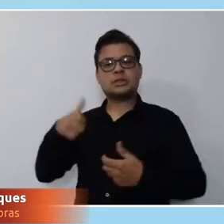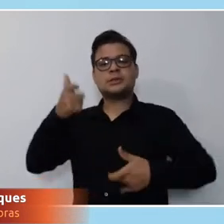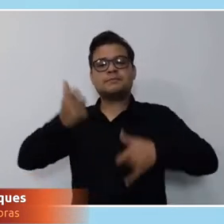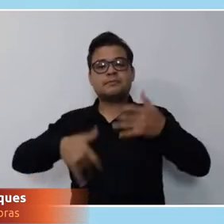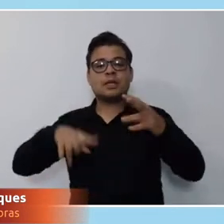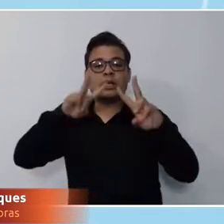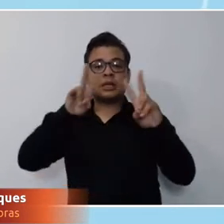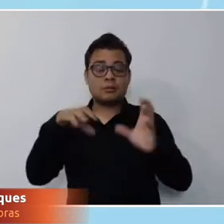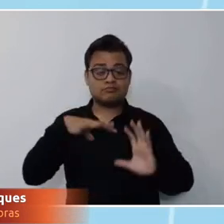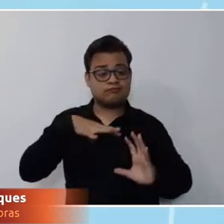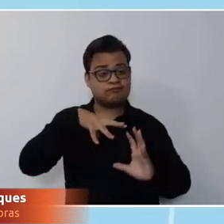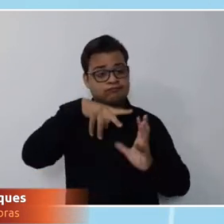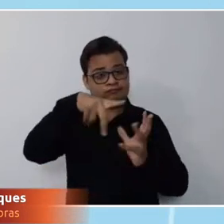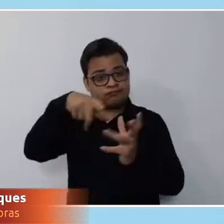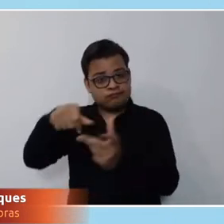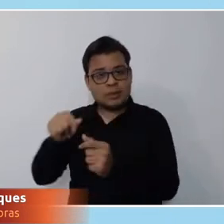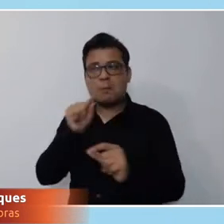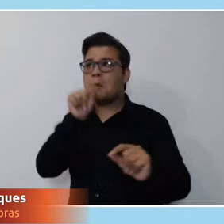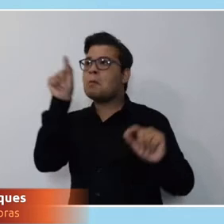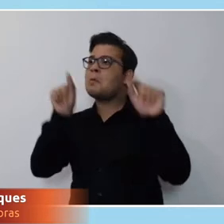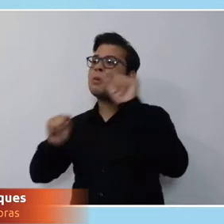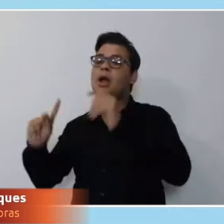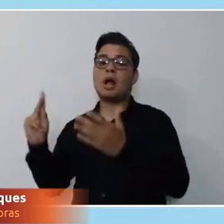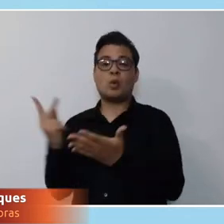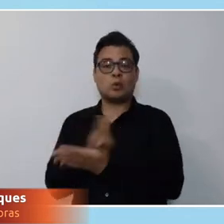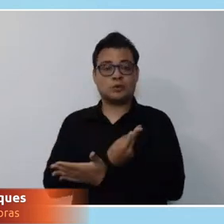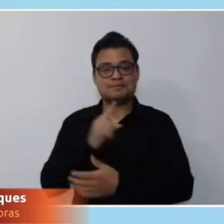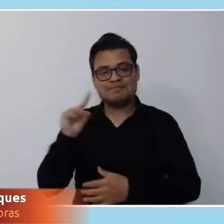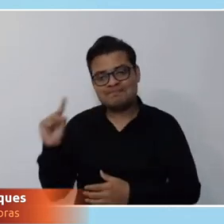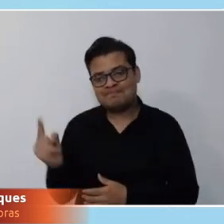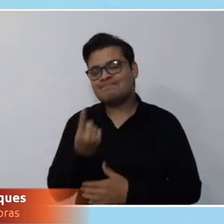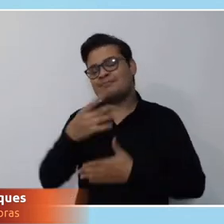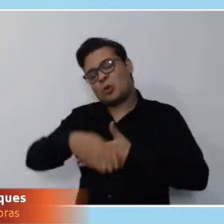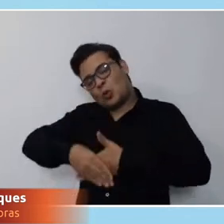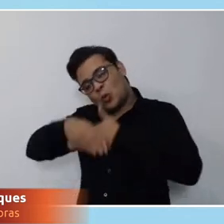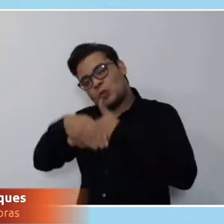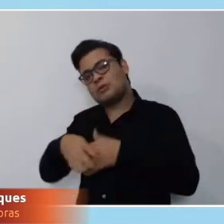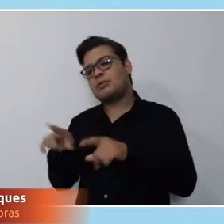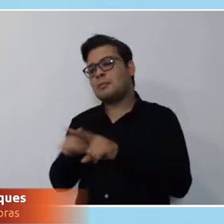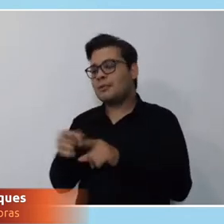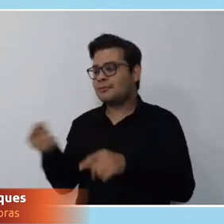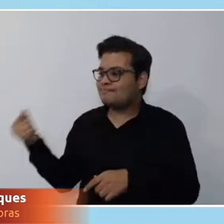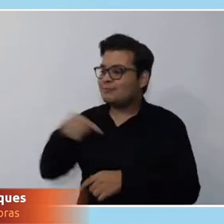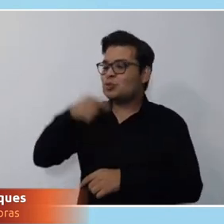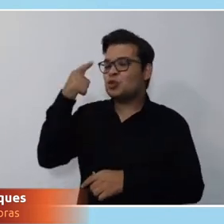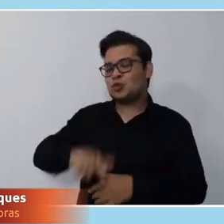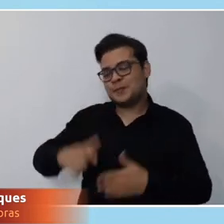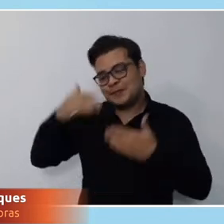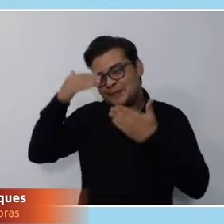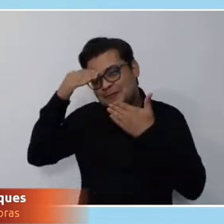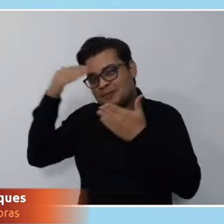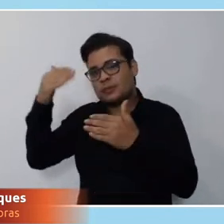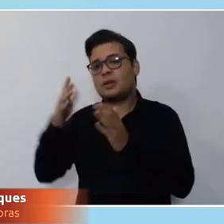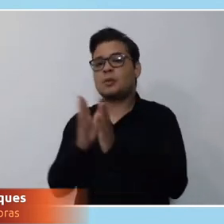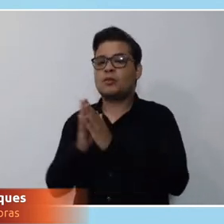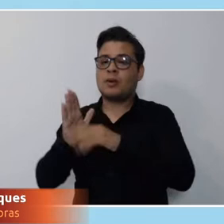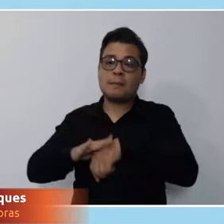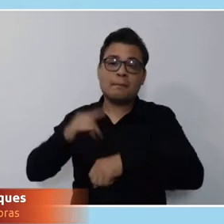internacional. Primeiro, professor, queria cumprimentá-lo, agradecer a presença novamente e pedir que o senhor se apresente para o nosso